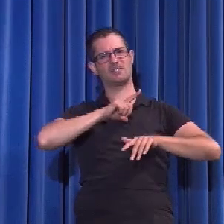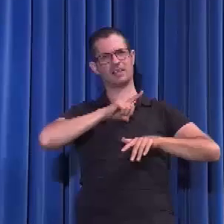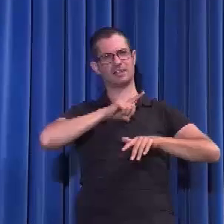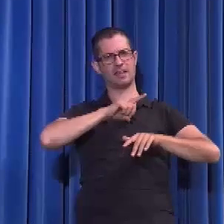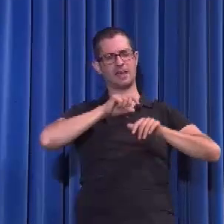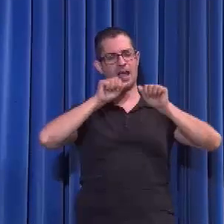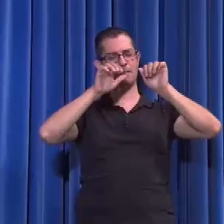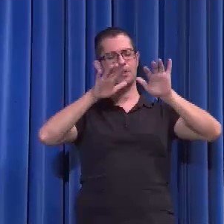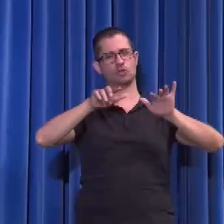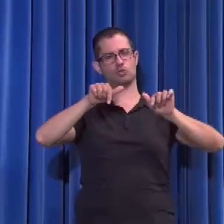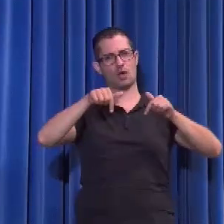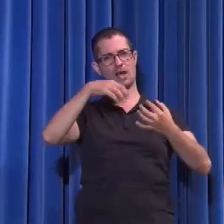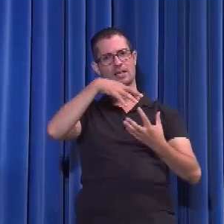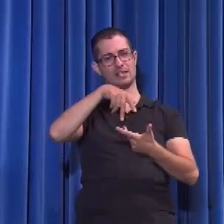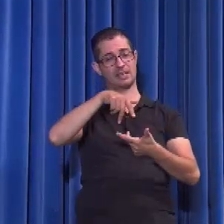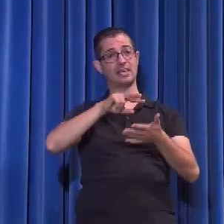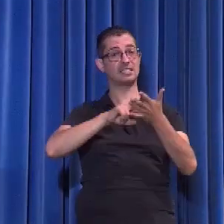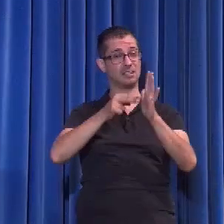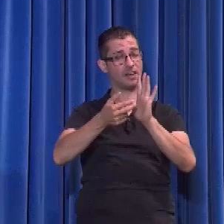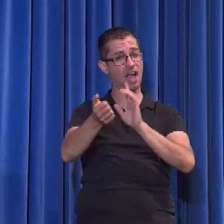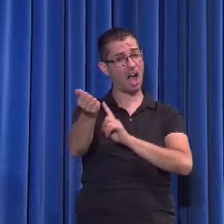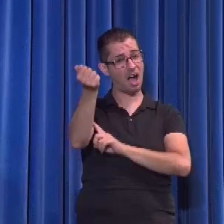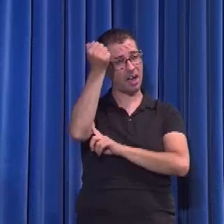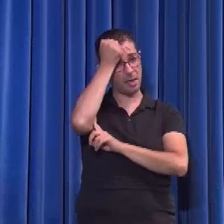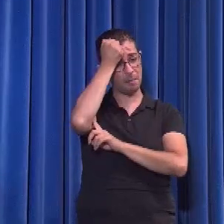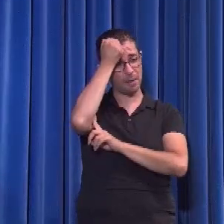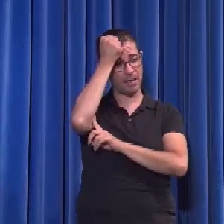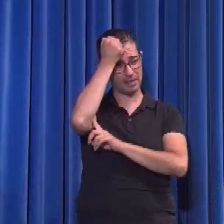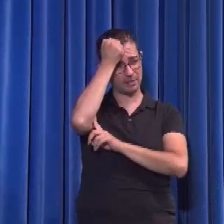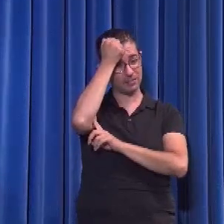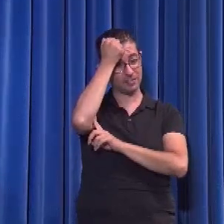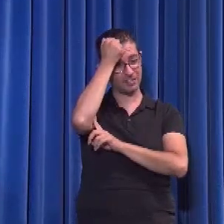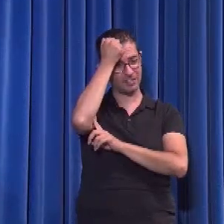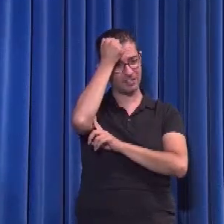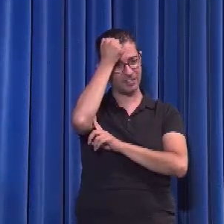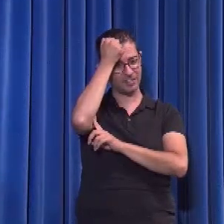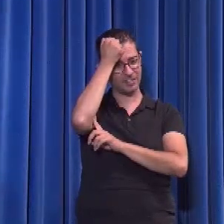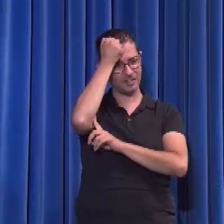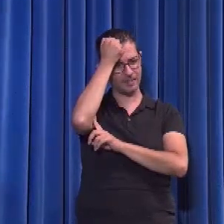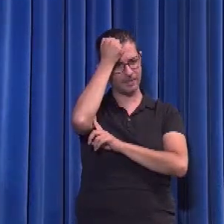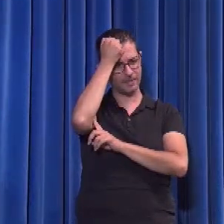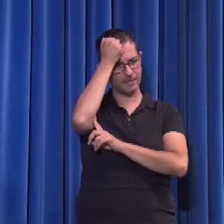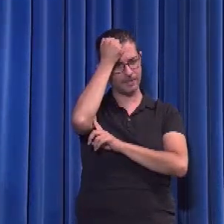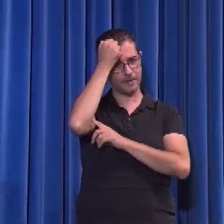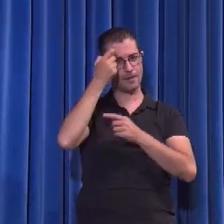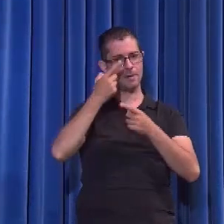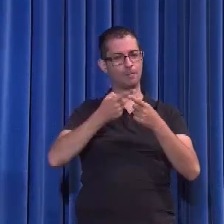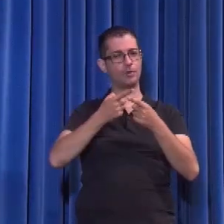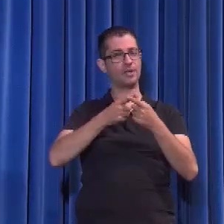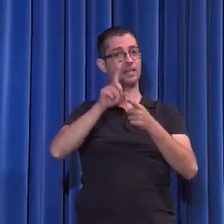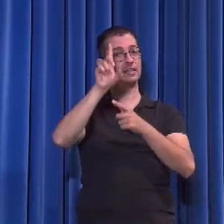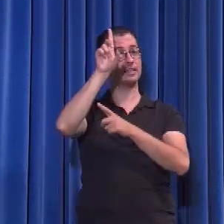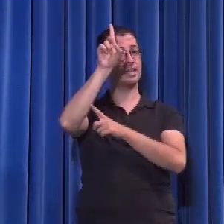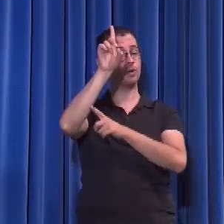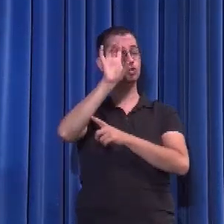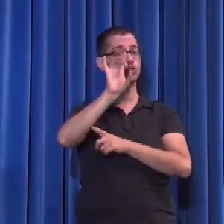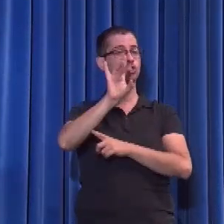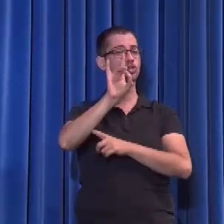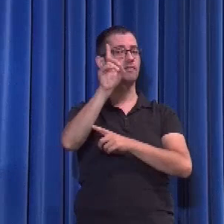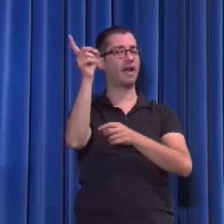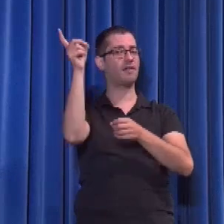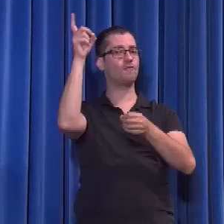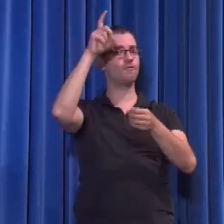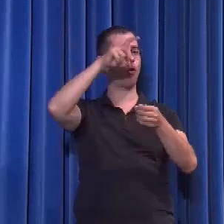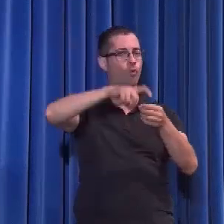terra. Arrependam-se, porque eu só voltarei. Uma expressão